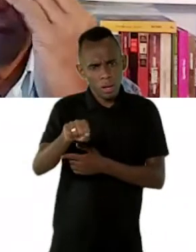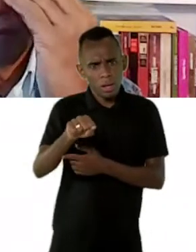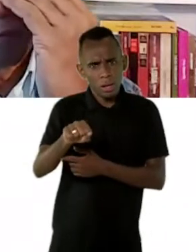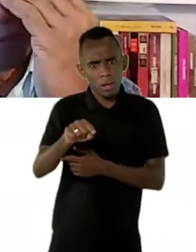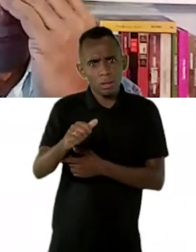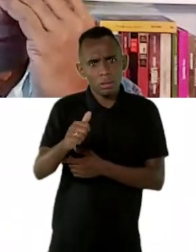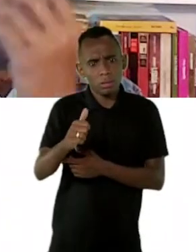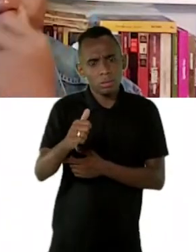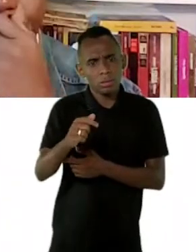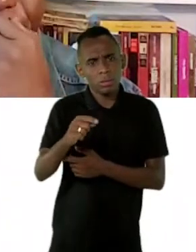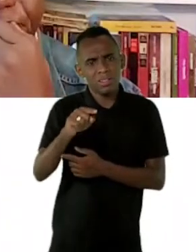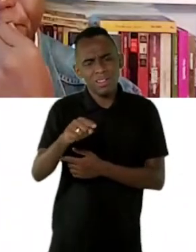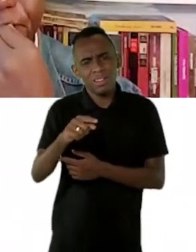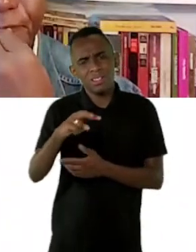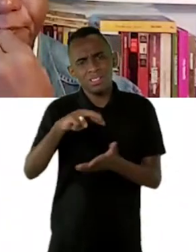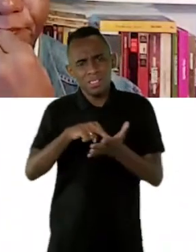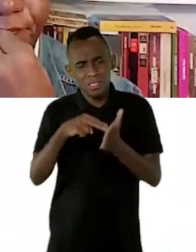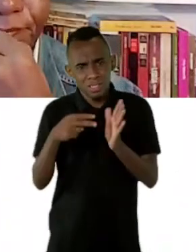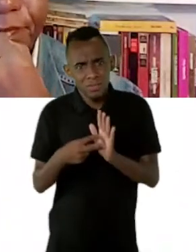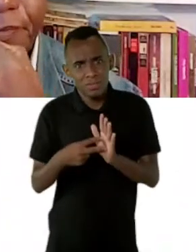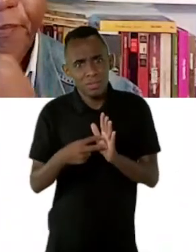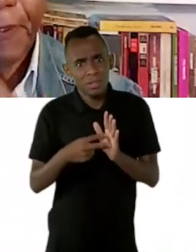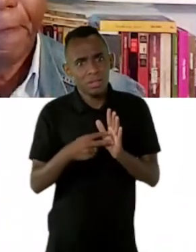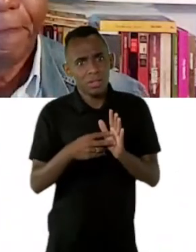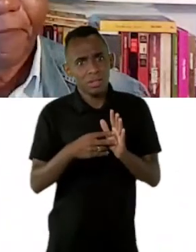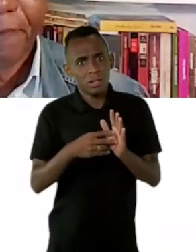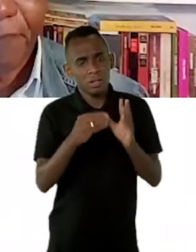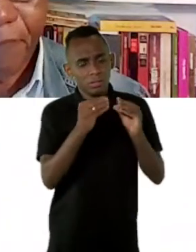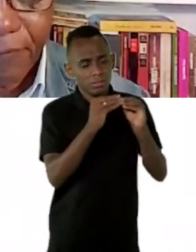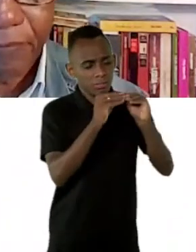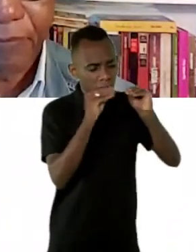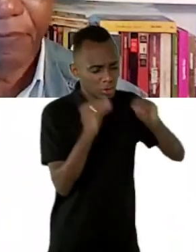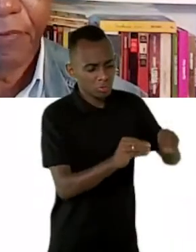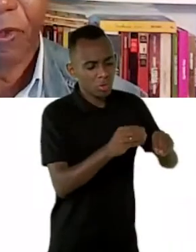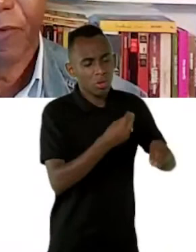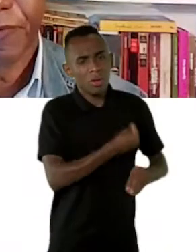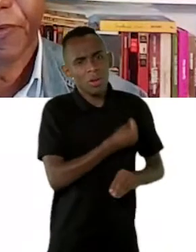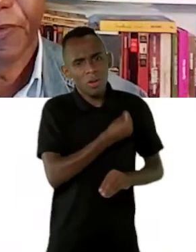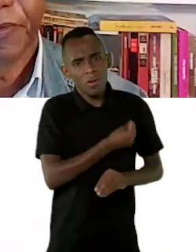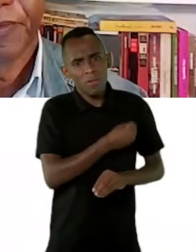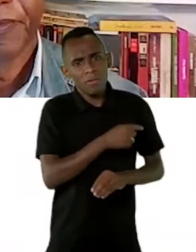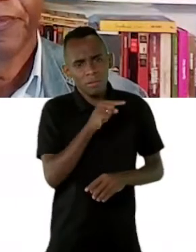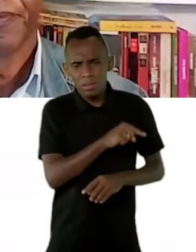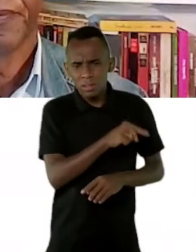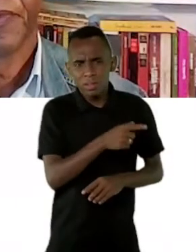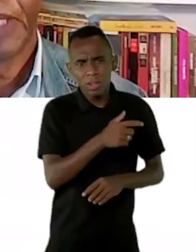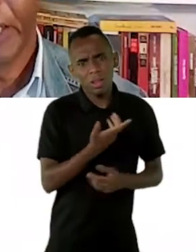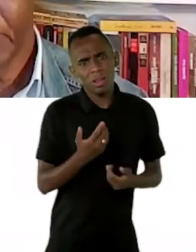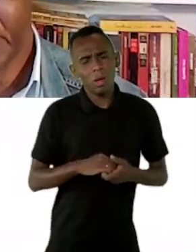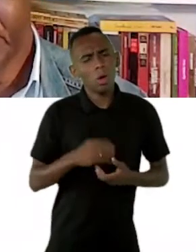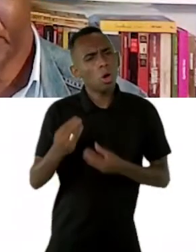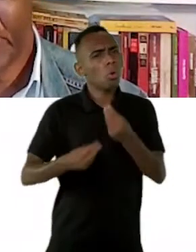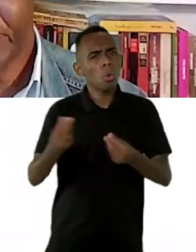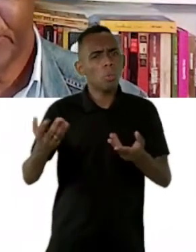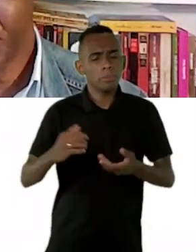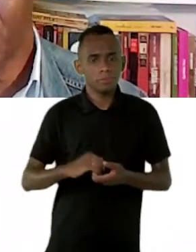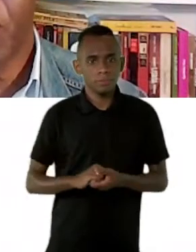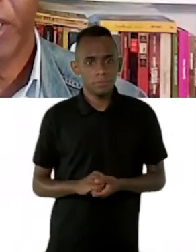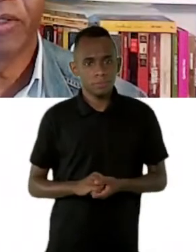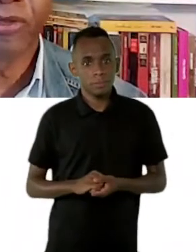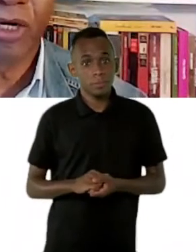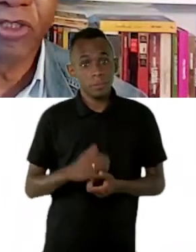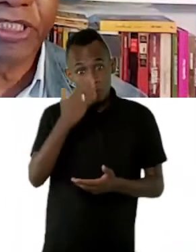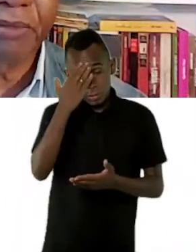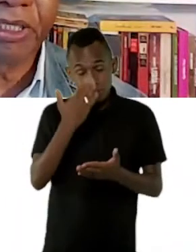pessoa que prejudicou a Carolina? Eu estou profundamente incomodado com isso, Tom. Eu acho que